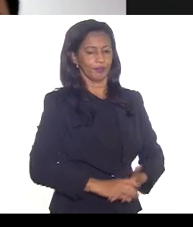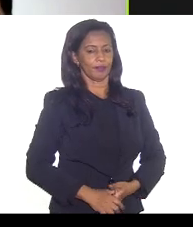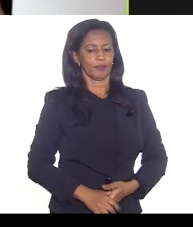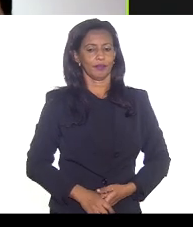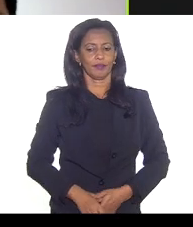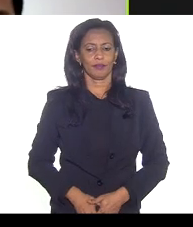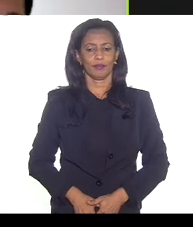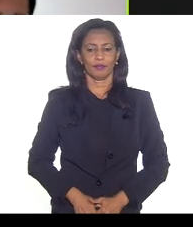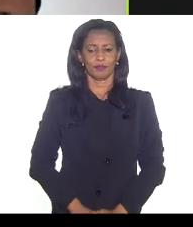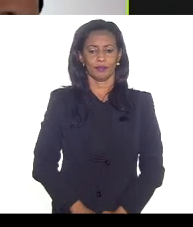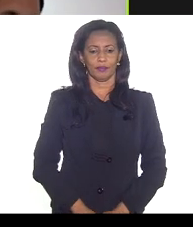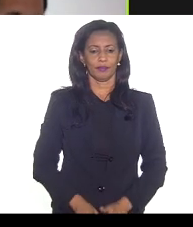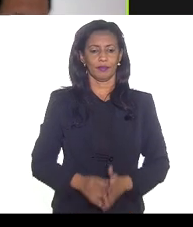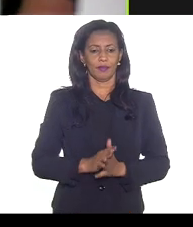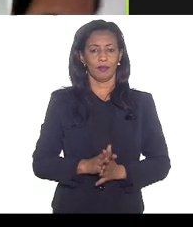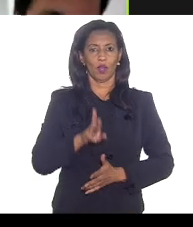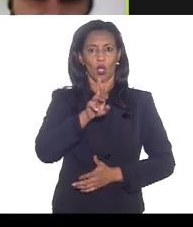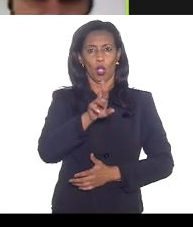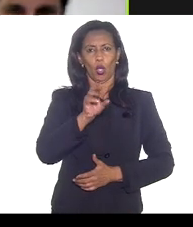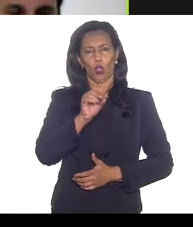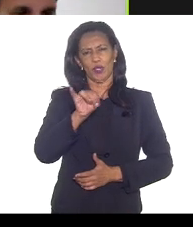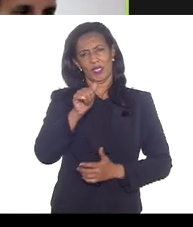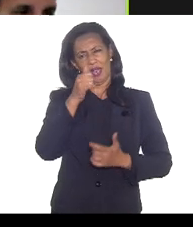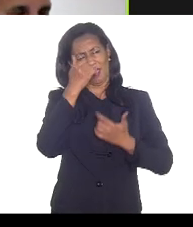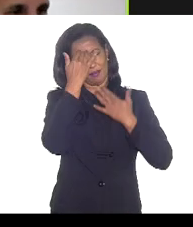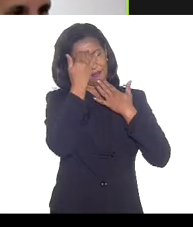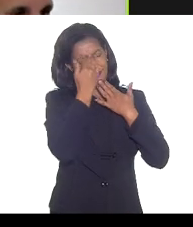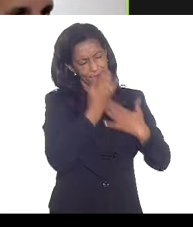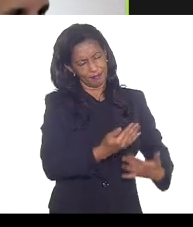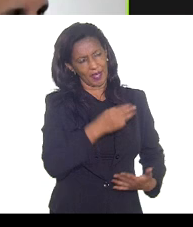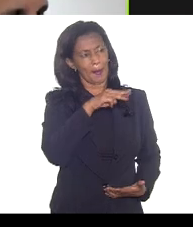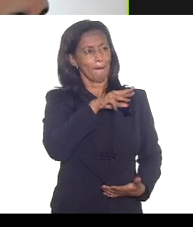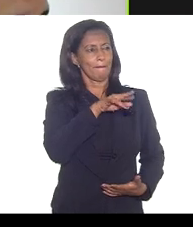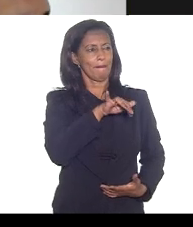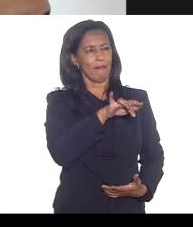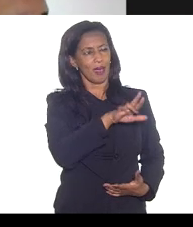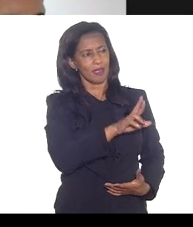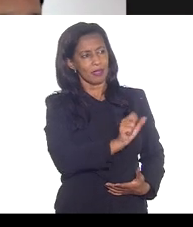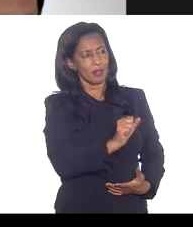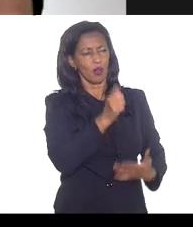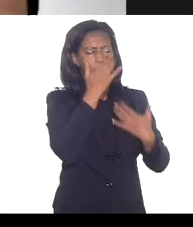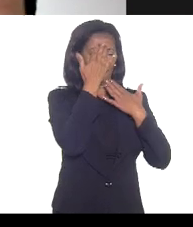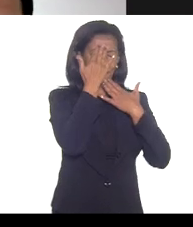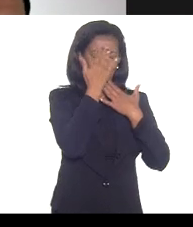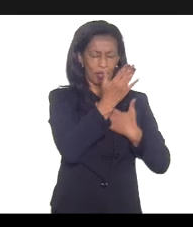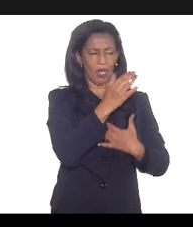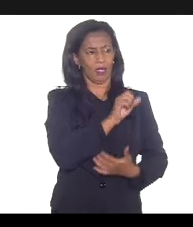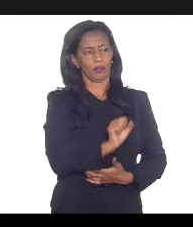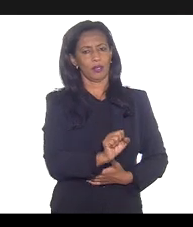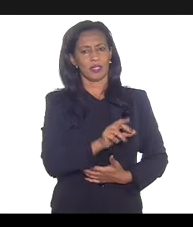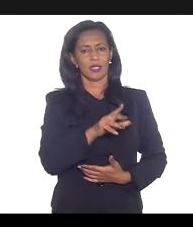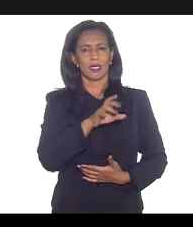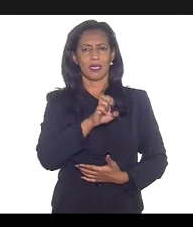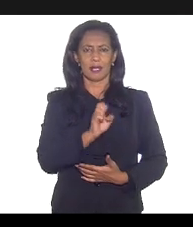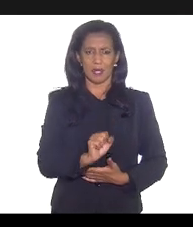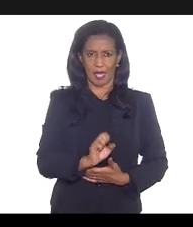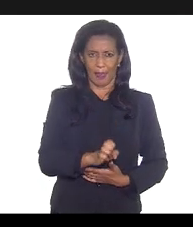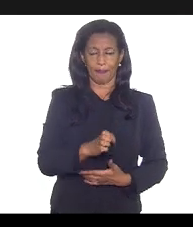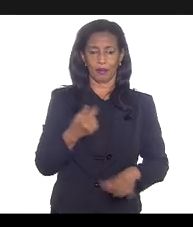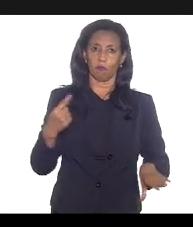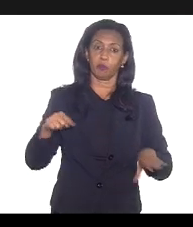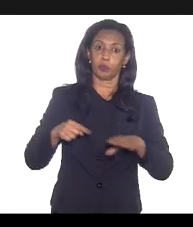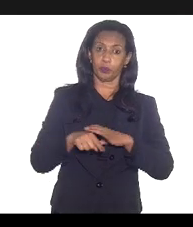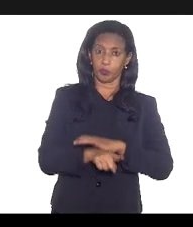Muito obrigado, Rosilene. Obrigado, Matheus, pela participação aí do CEP, que está organizado em GT, né? Tem